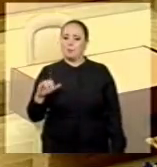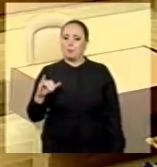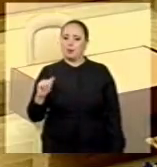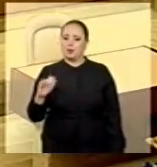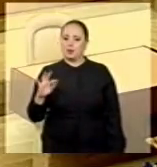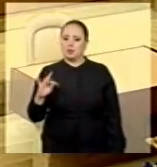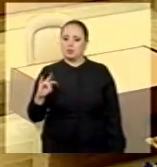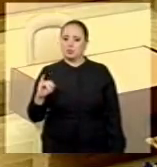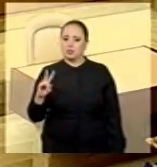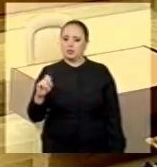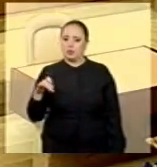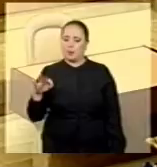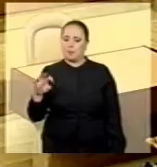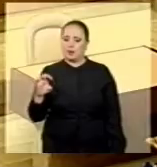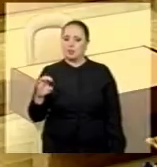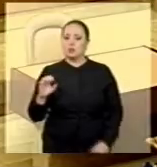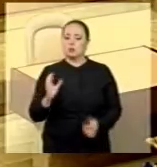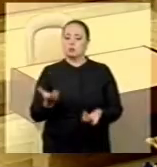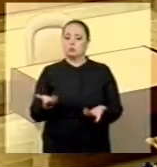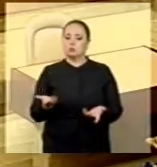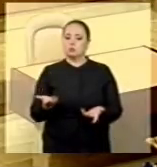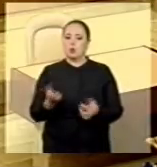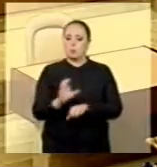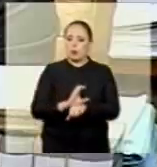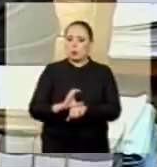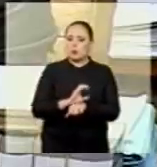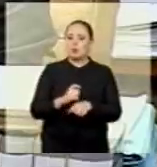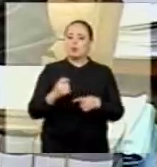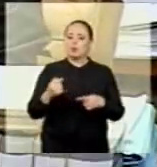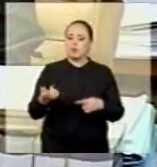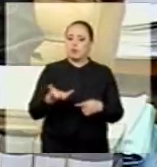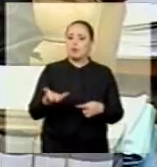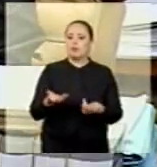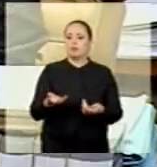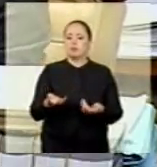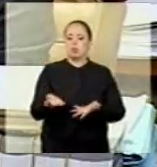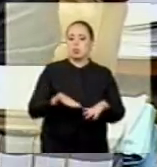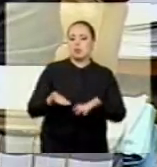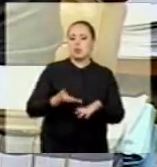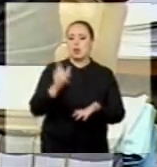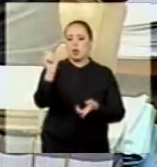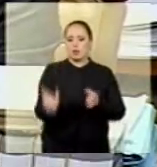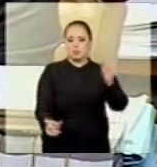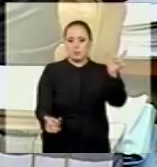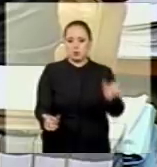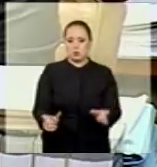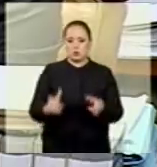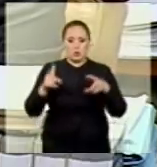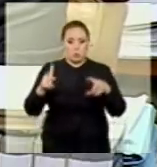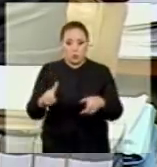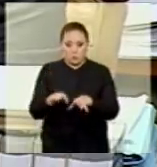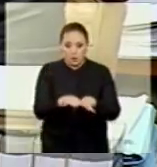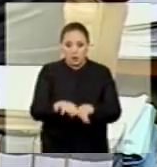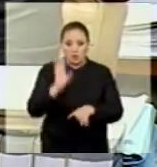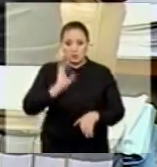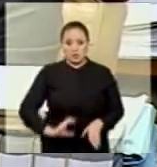ampliativamente numa Constituição que pretende tratar igualmente os cidadãos comuns. Daí a